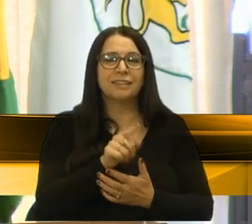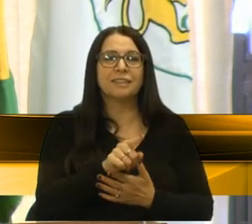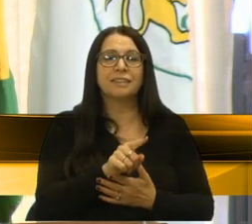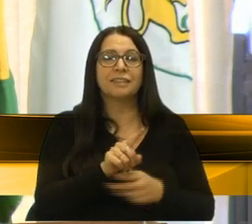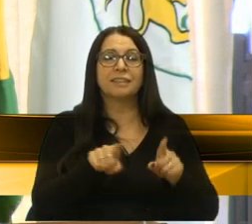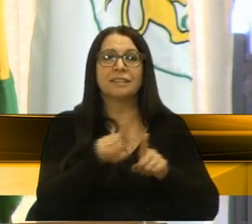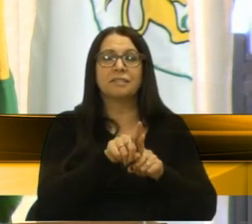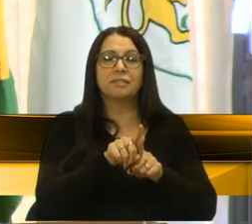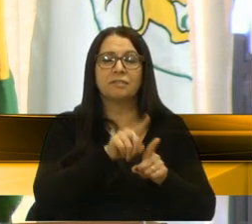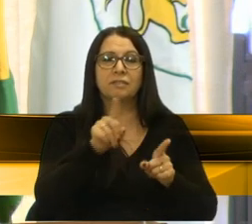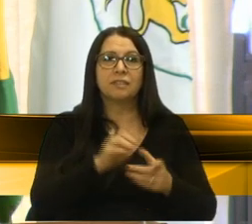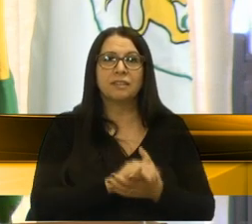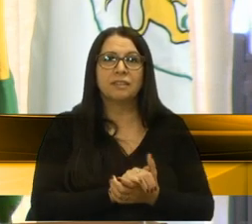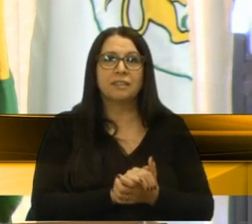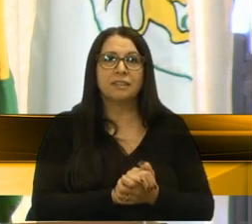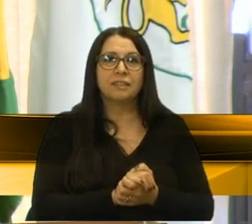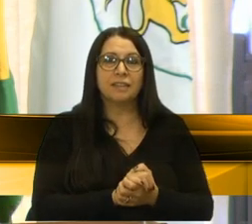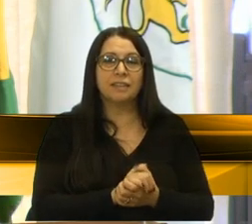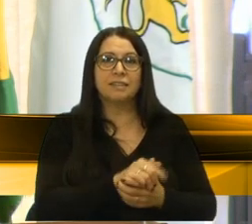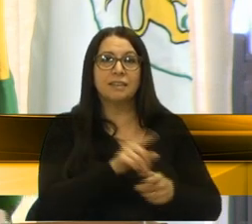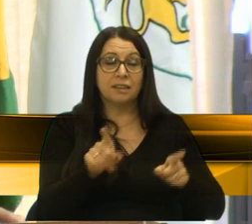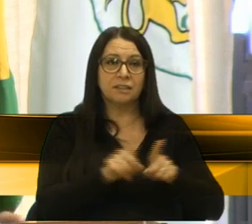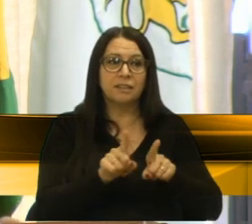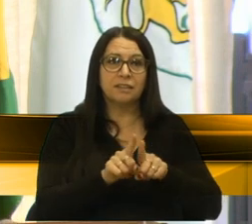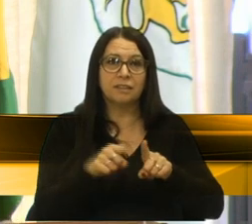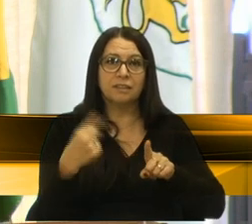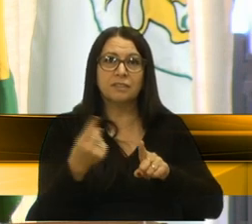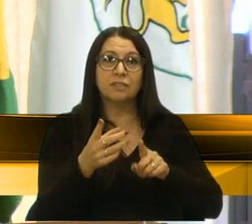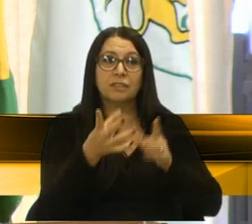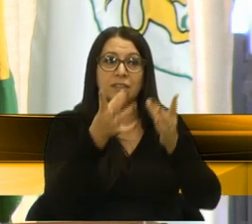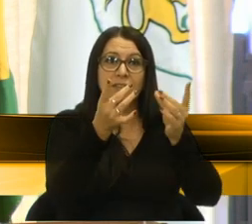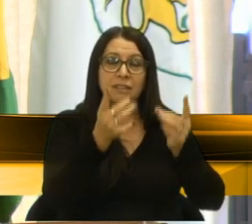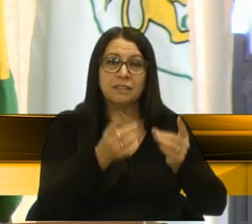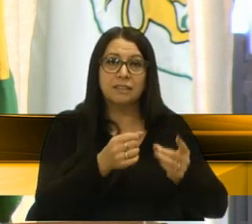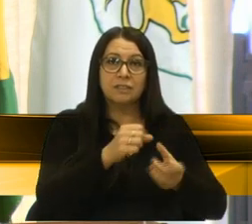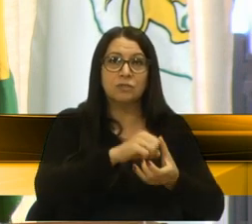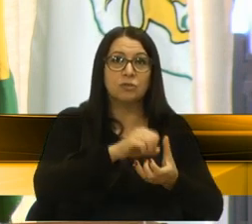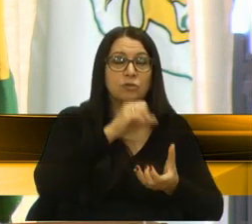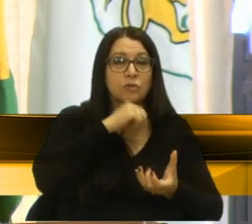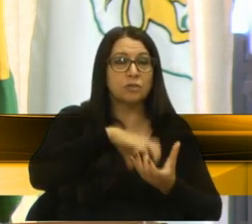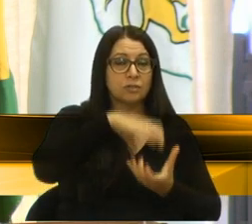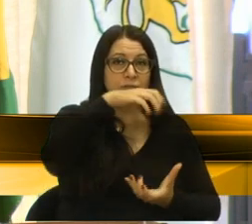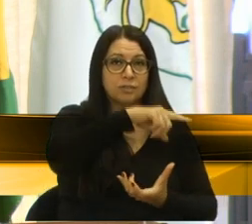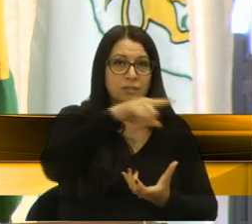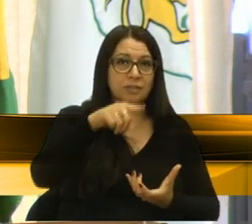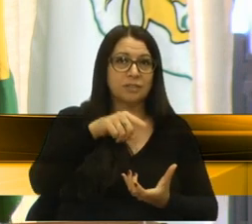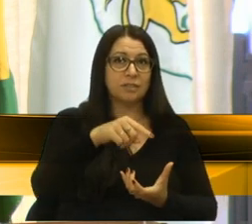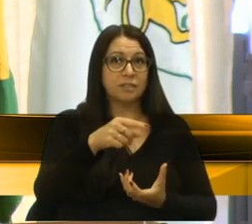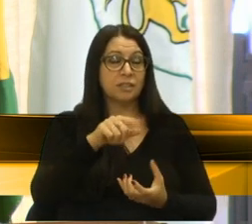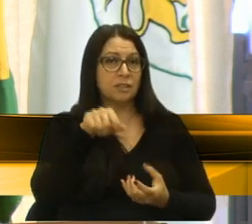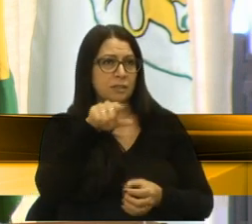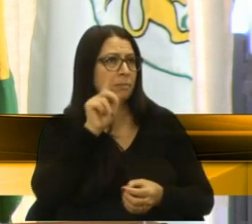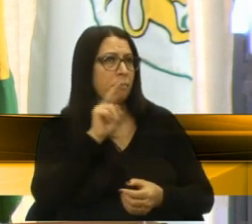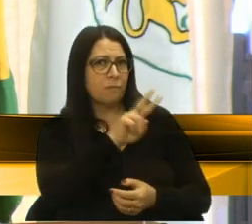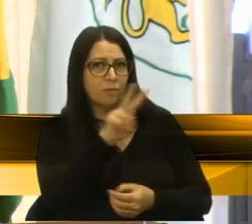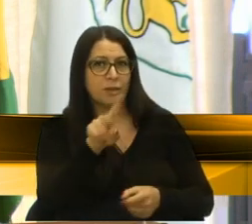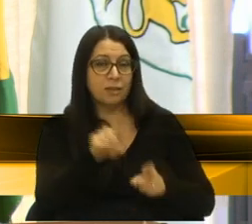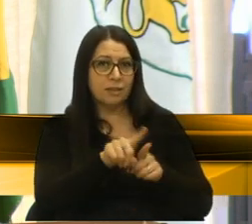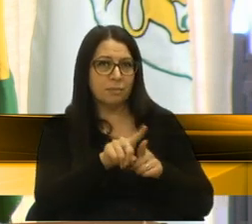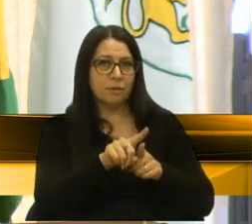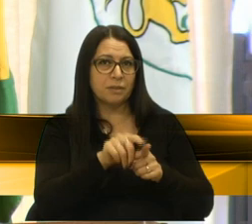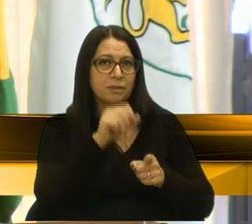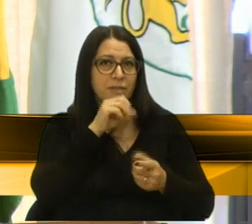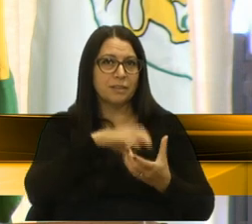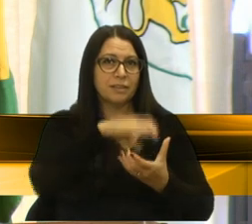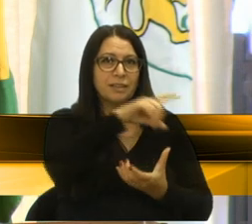descabida. E o pior não é só nesse detalhe dos idosos, não. Aí a gente pega, então tem os